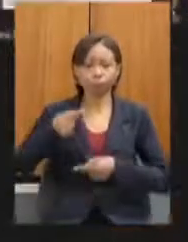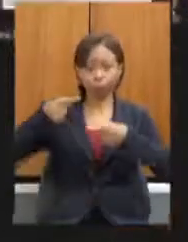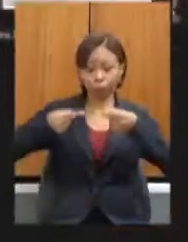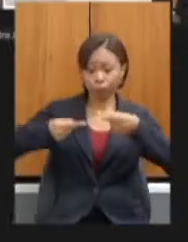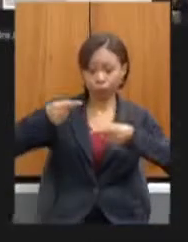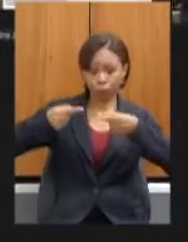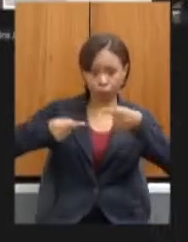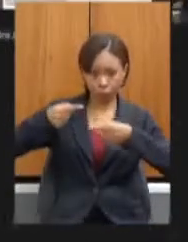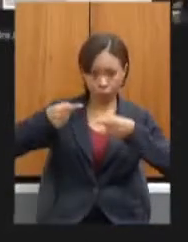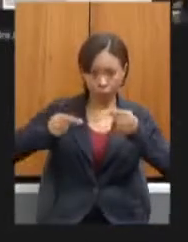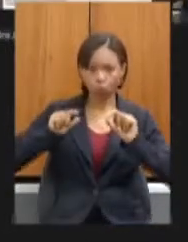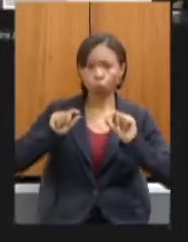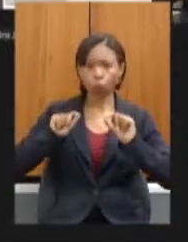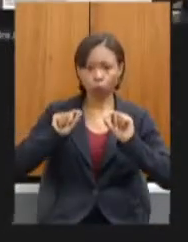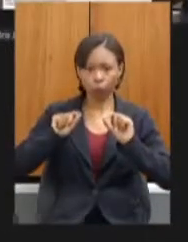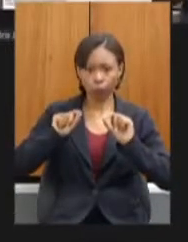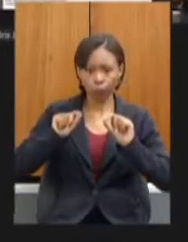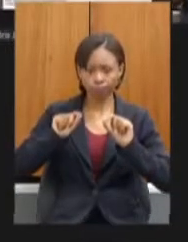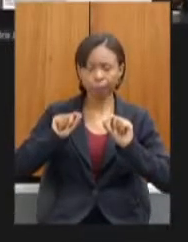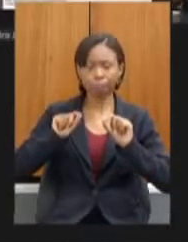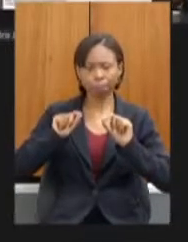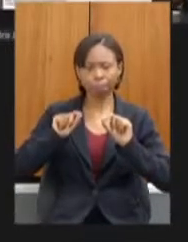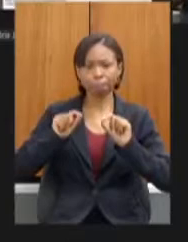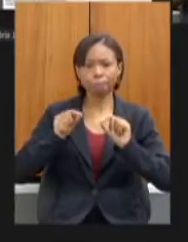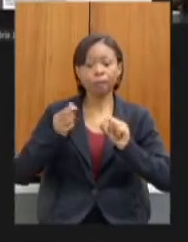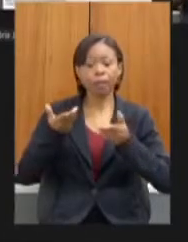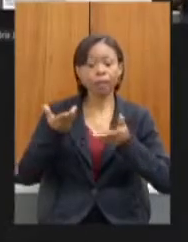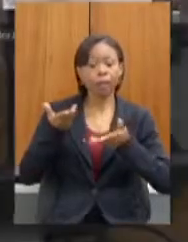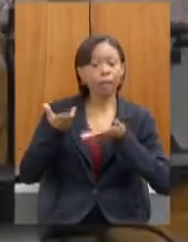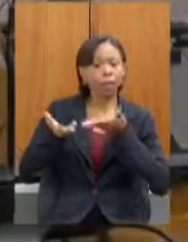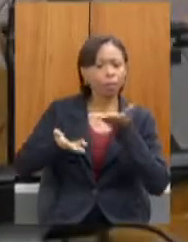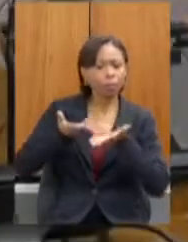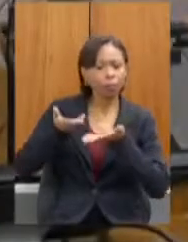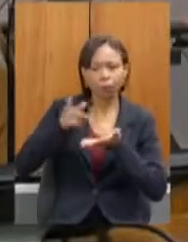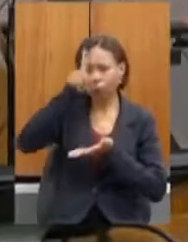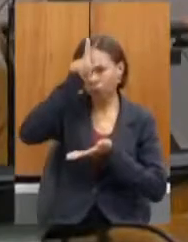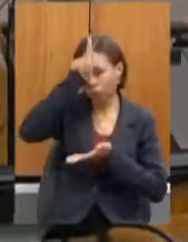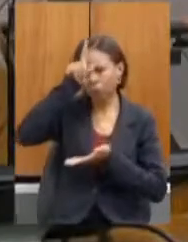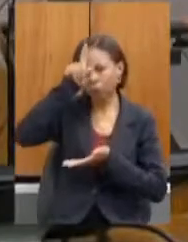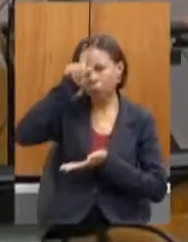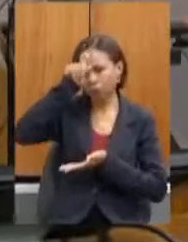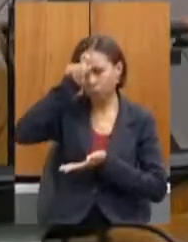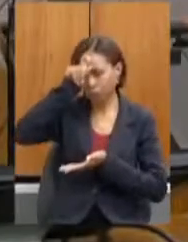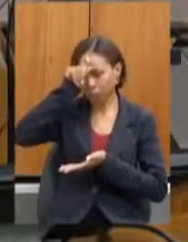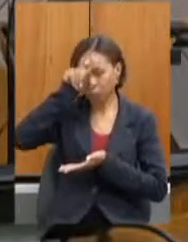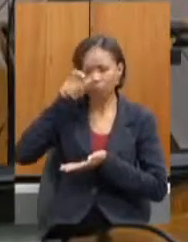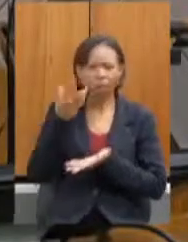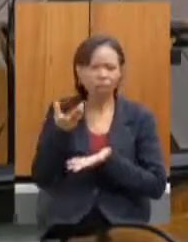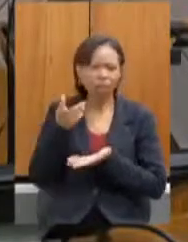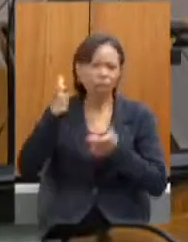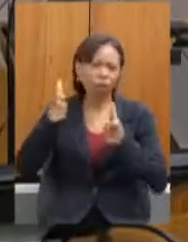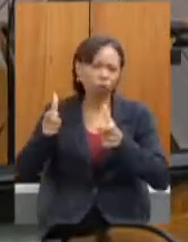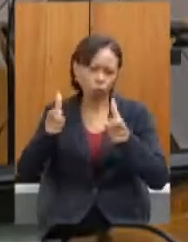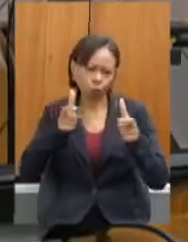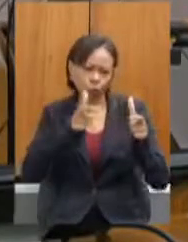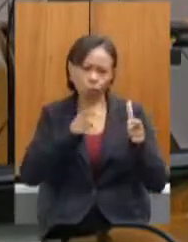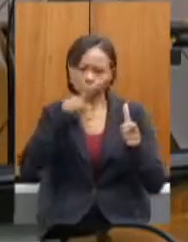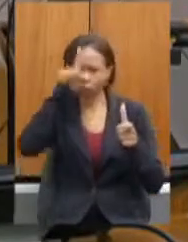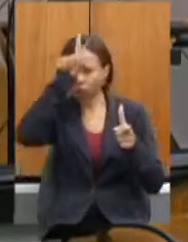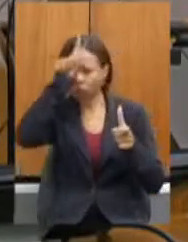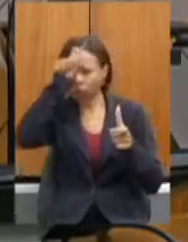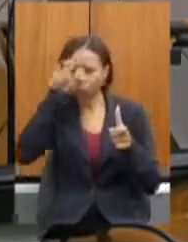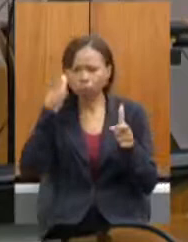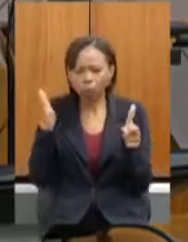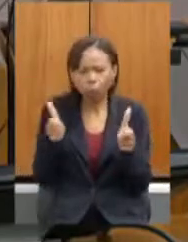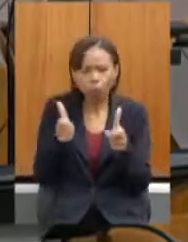de atenção hospitalar né que Hospital plataforma são os hospitais de pequeno porte que nós estamos revocacion Nando nós começamos a